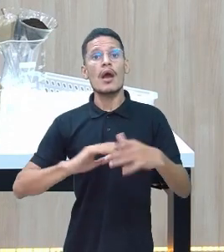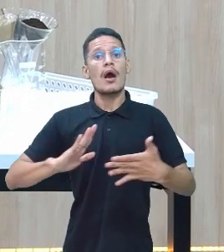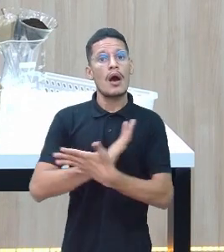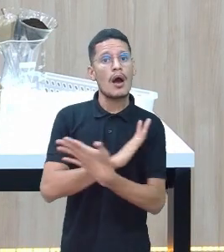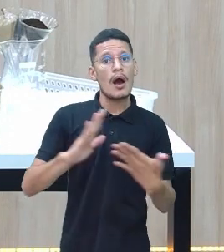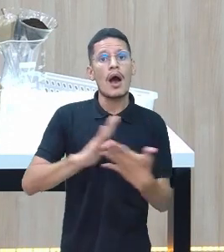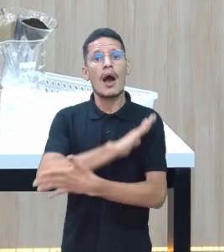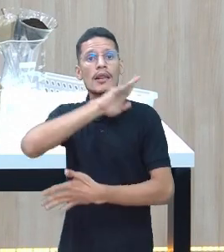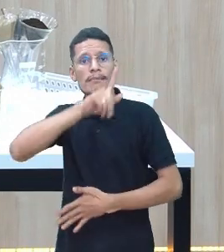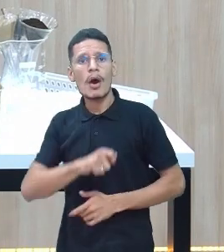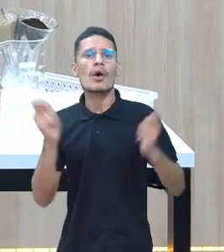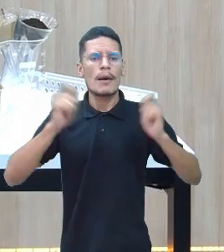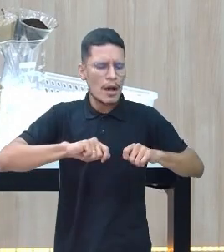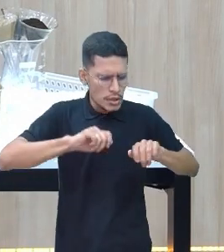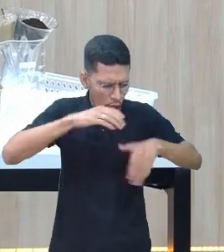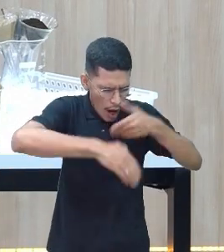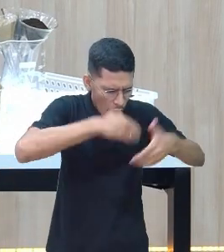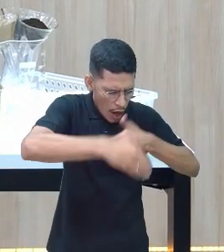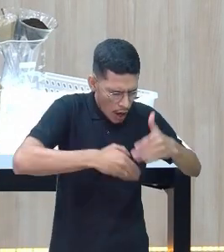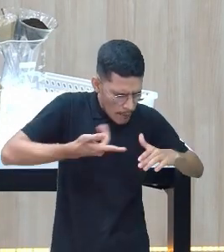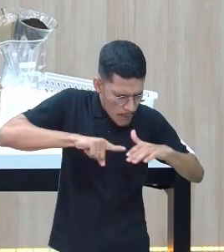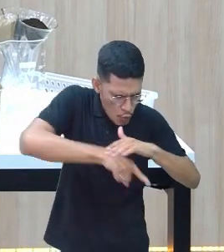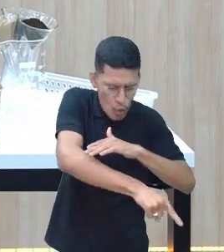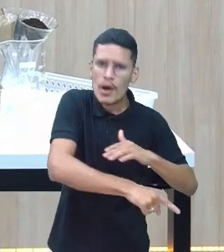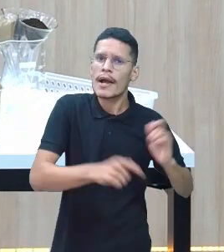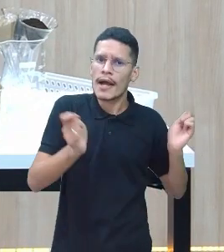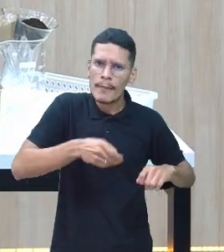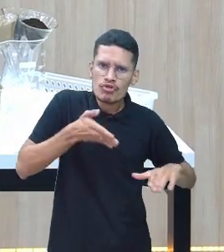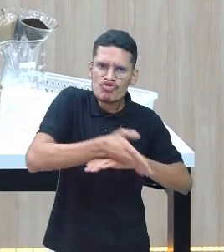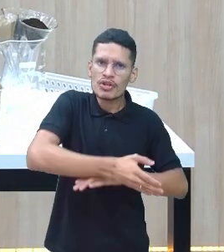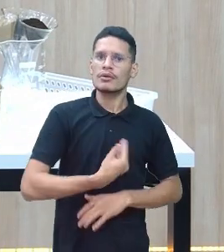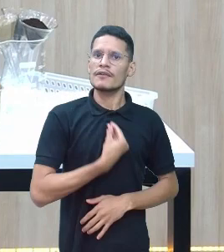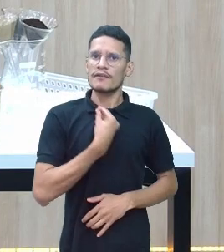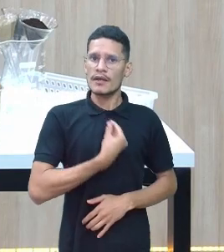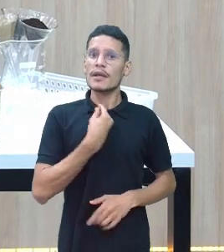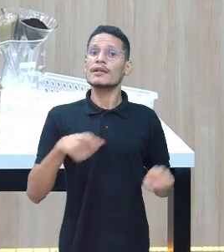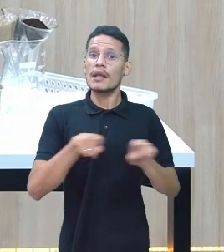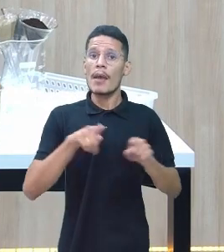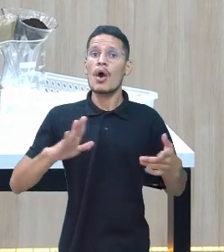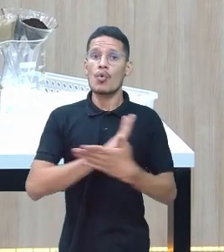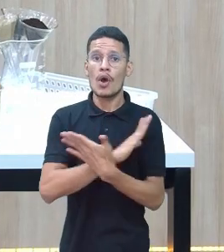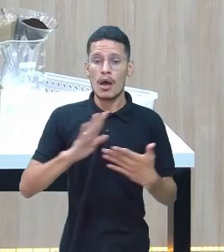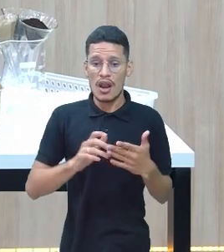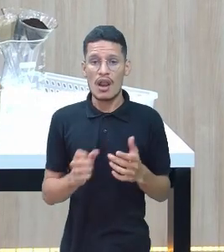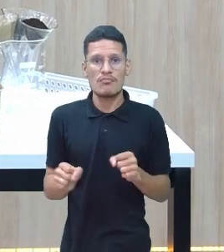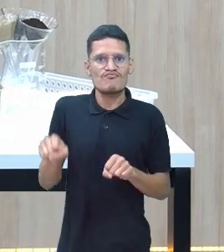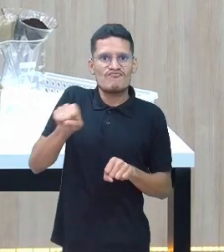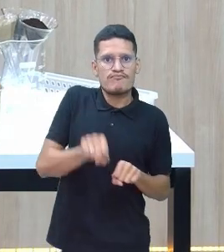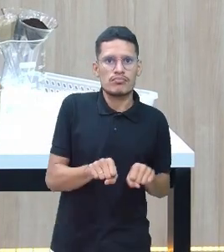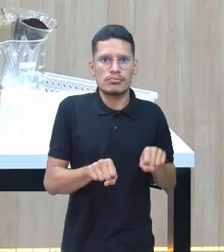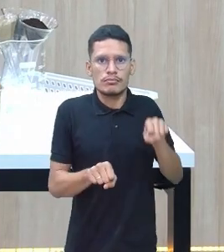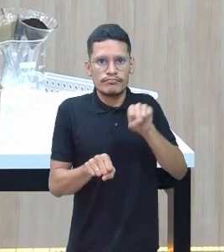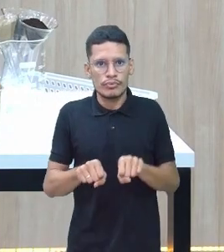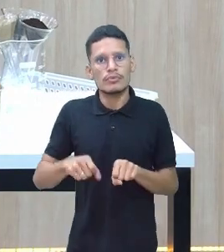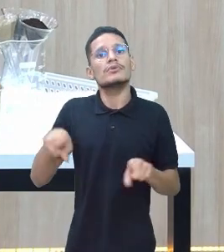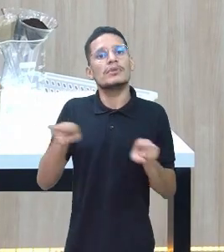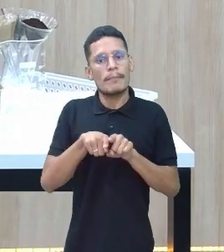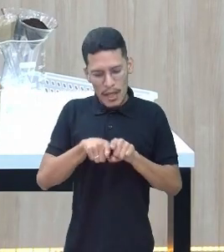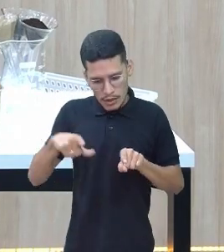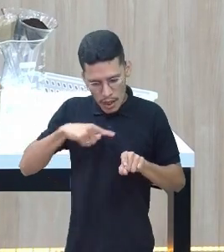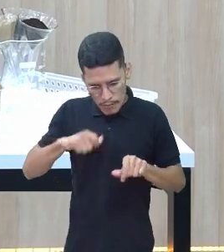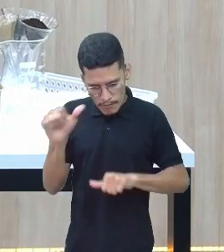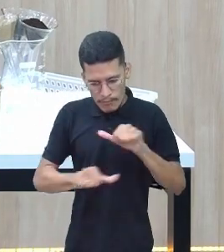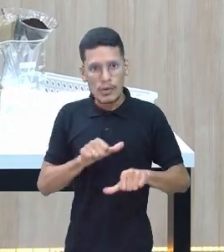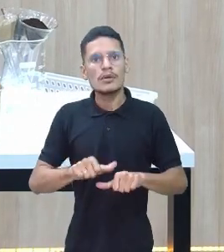tocas, animais também de grande porte que vão pisotear e também com isso vão acontecer algumas variações nesse solo.